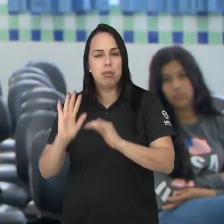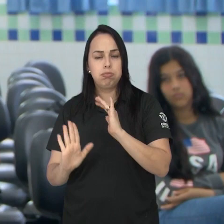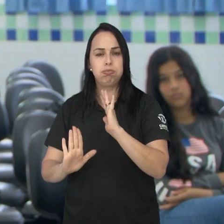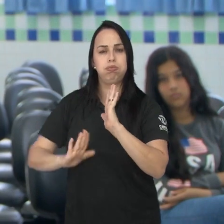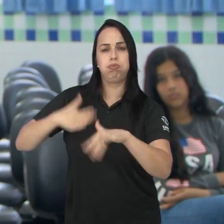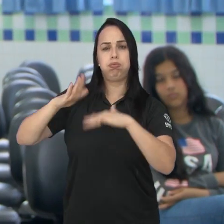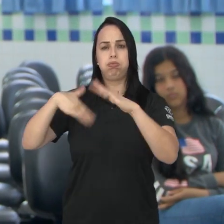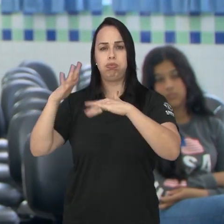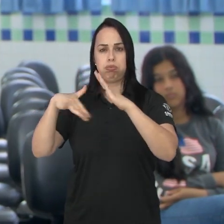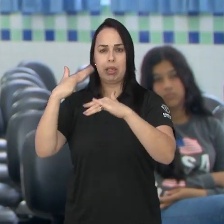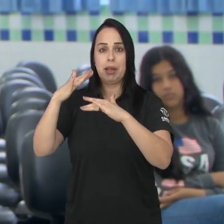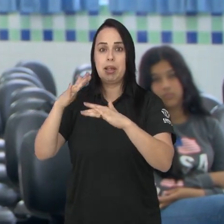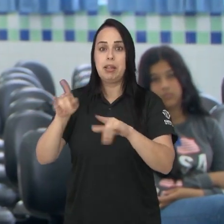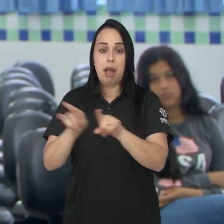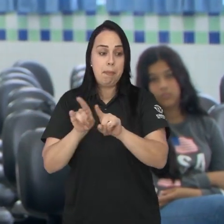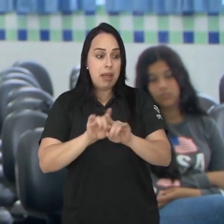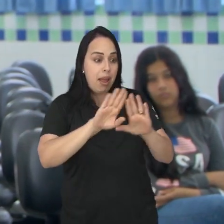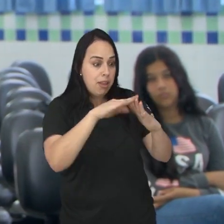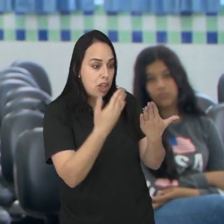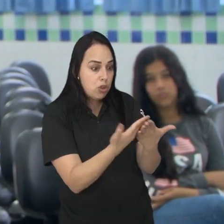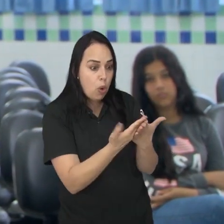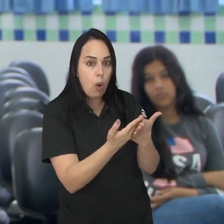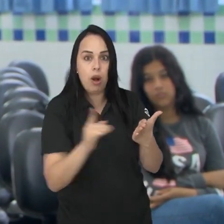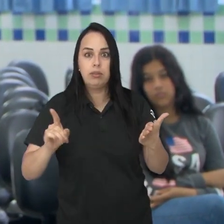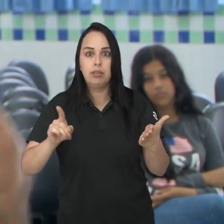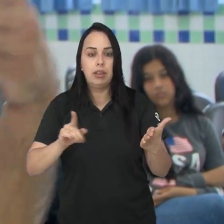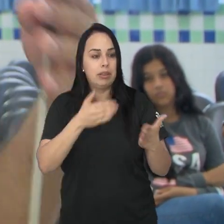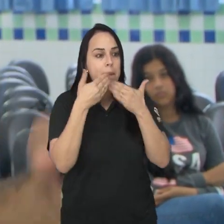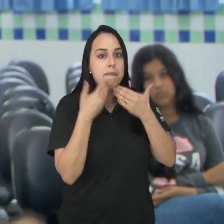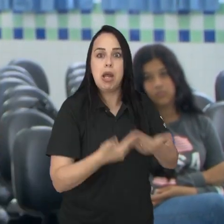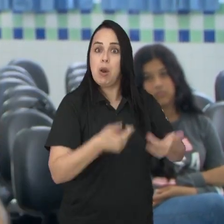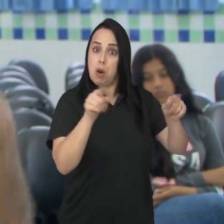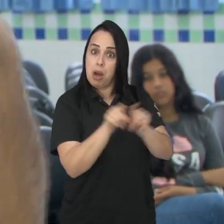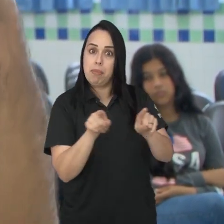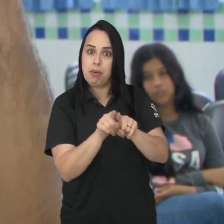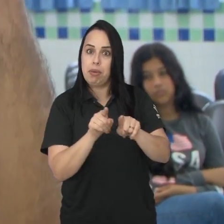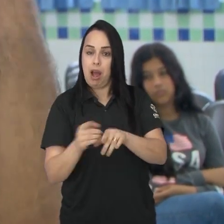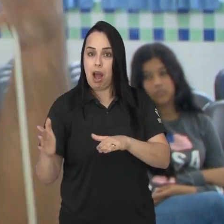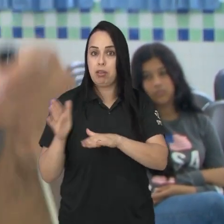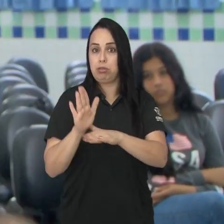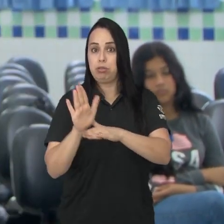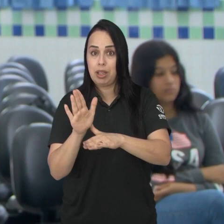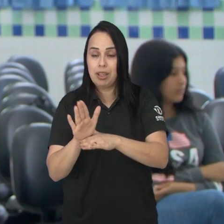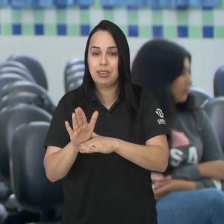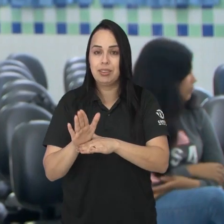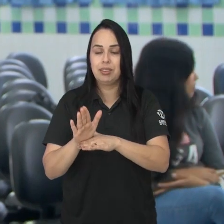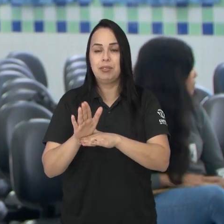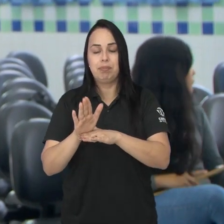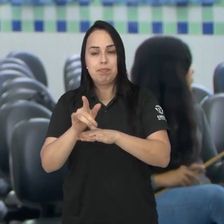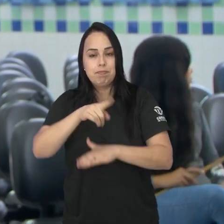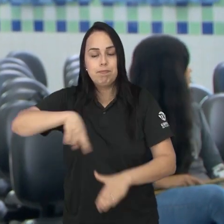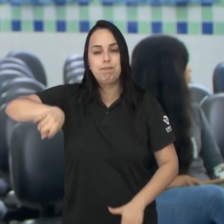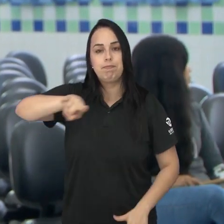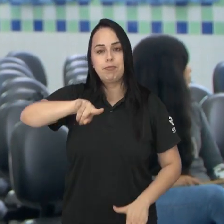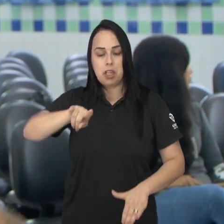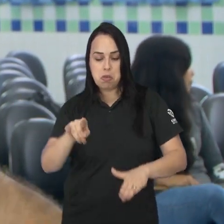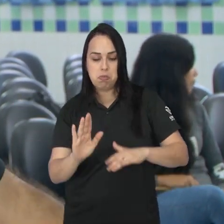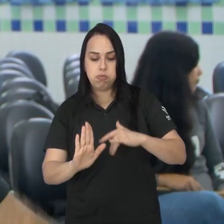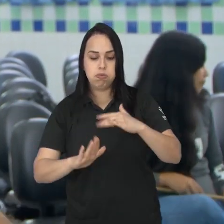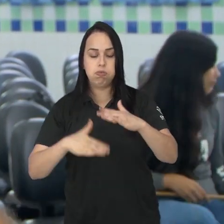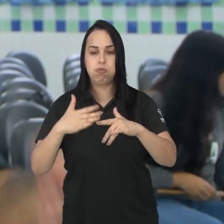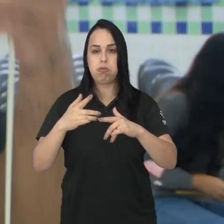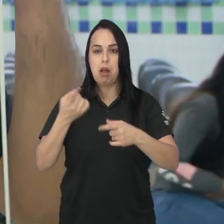avançando de forma consecutiva dentro da sala de aula também, trazendo rendimentos acadêmicos mesmo, de forma com que